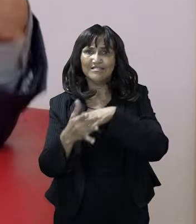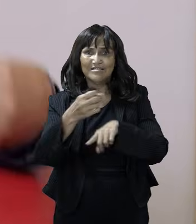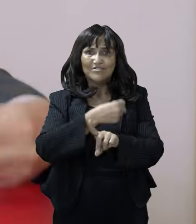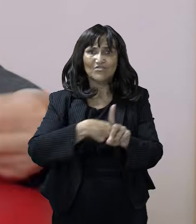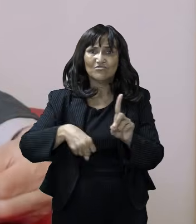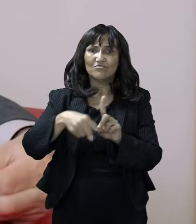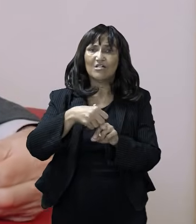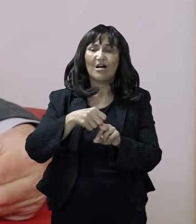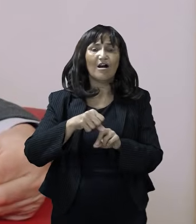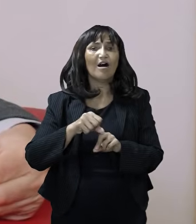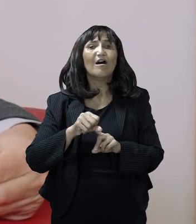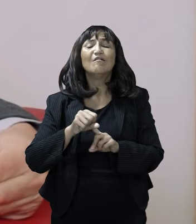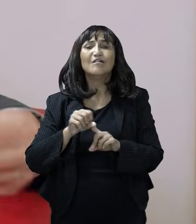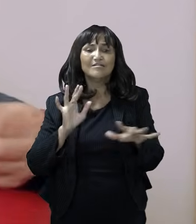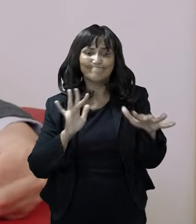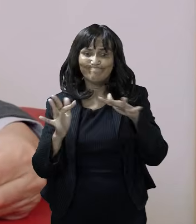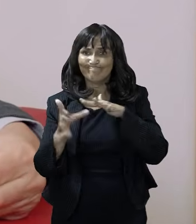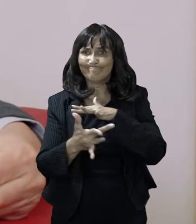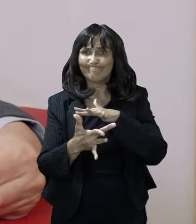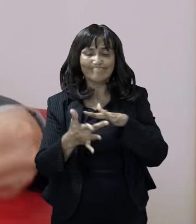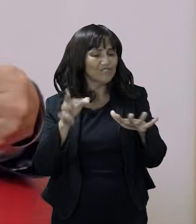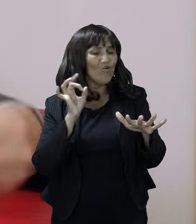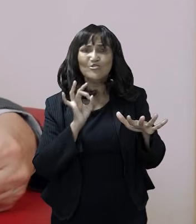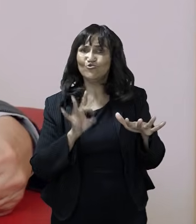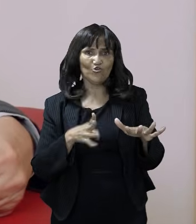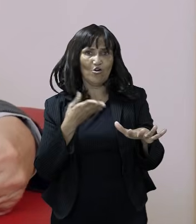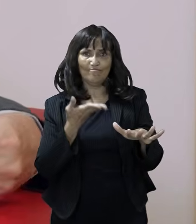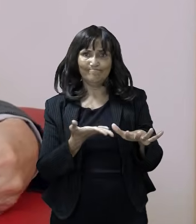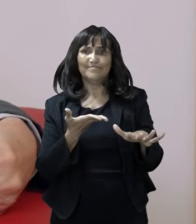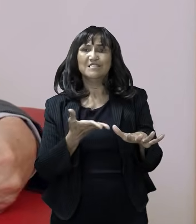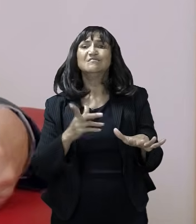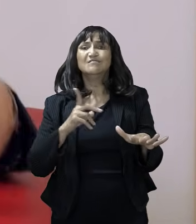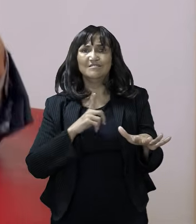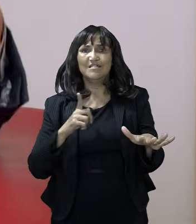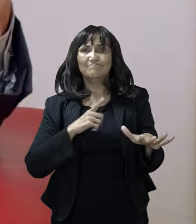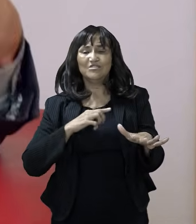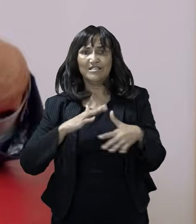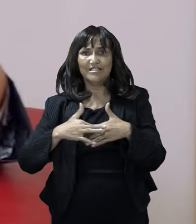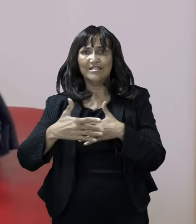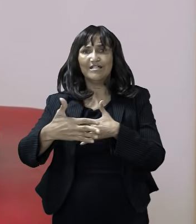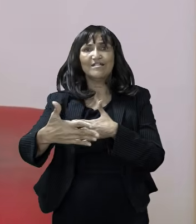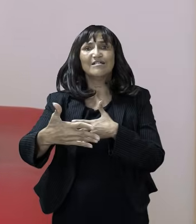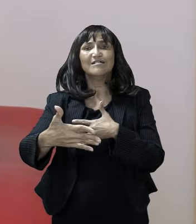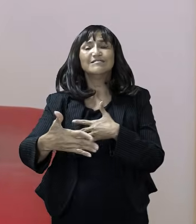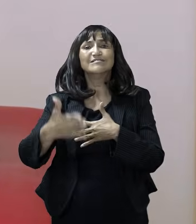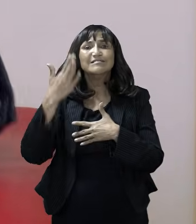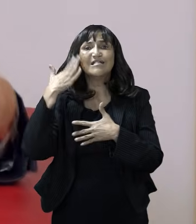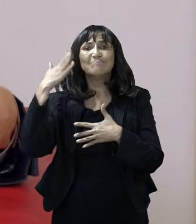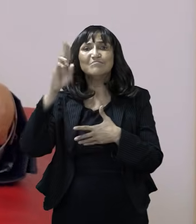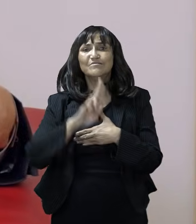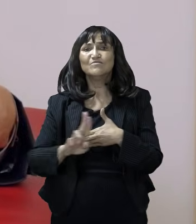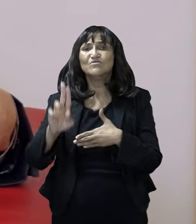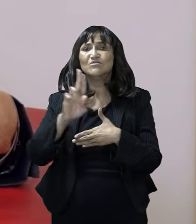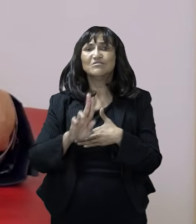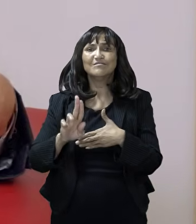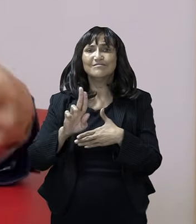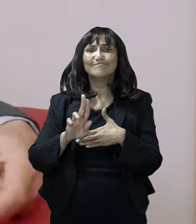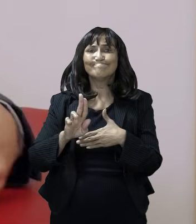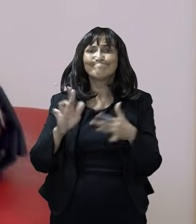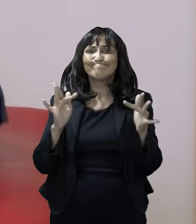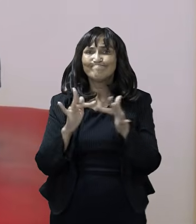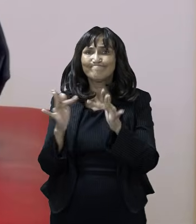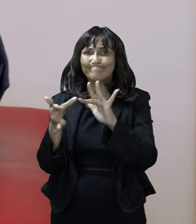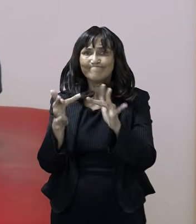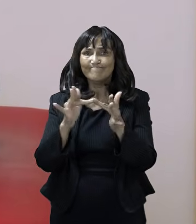Mas é verdade também que ela não é o suficiente, que nós temos que, além de saber usar, de saber reconectar,